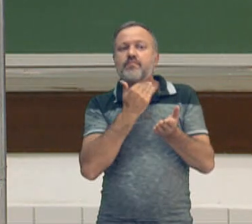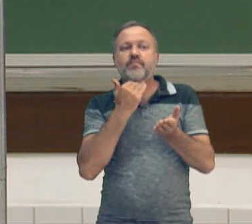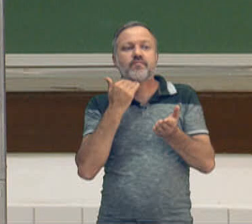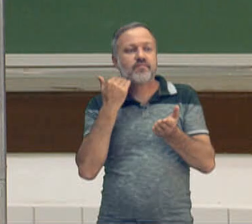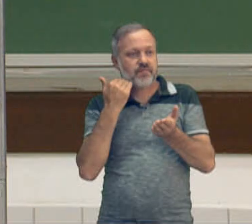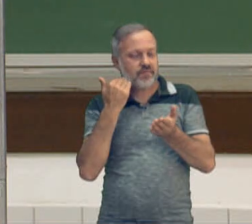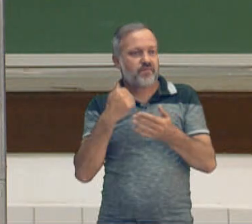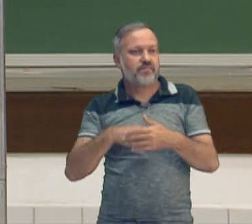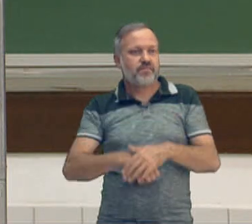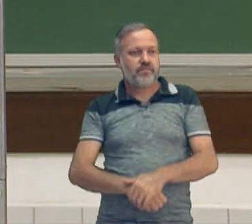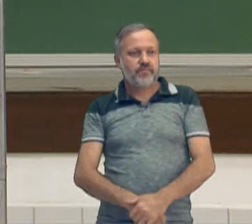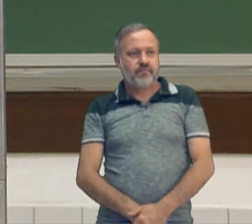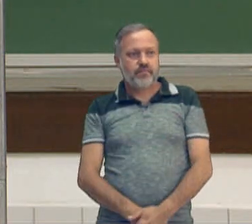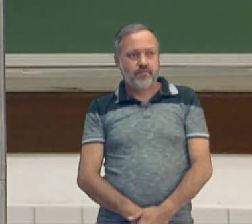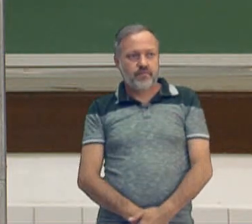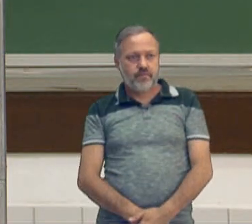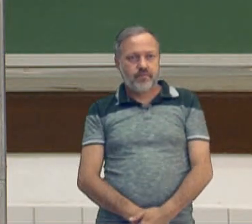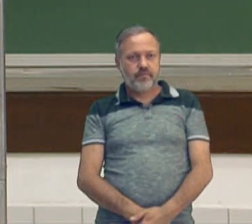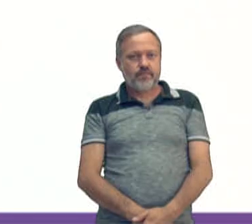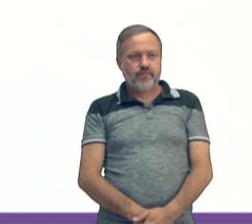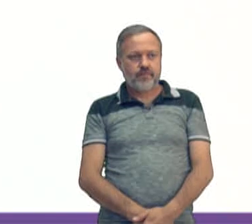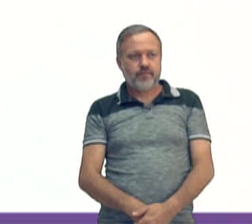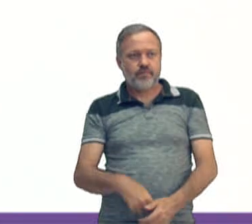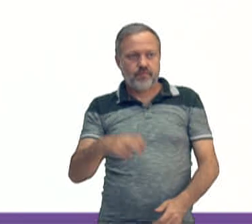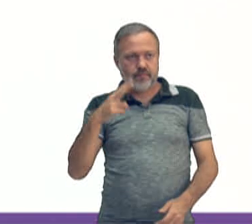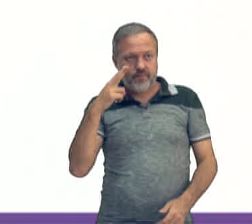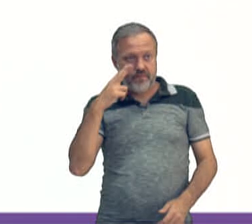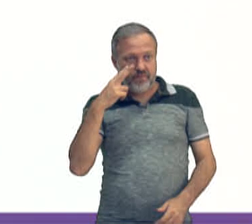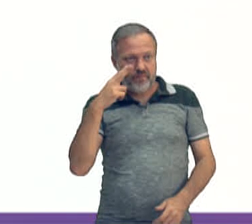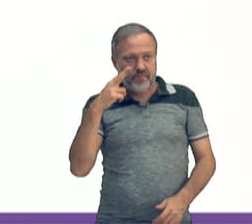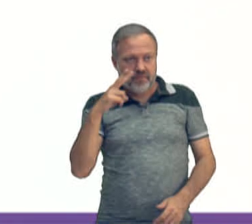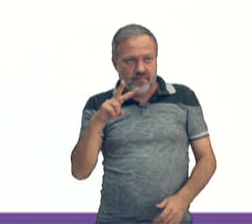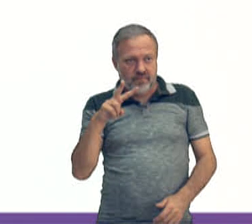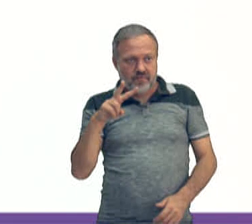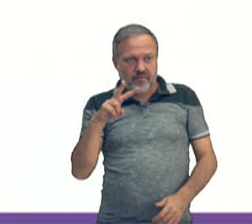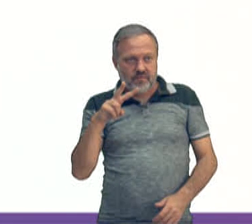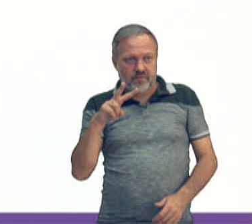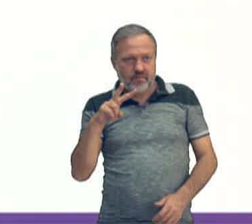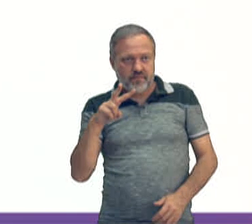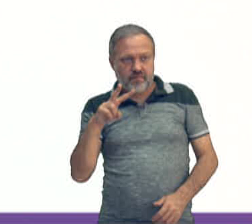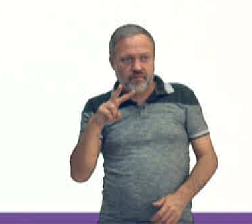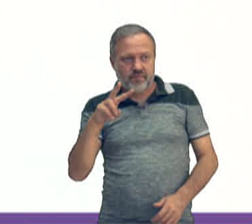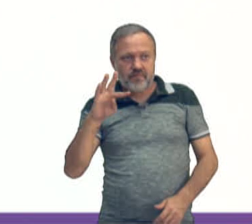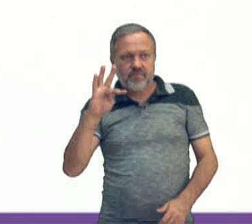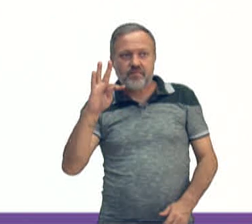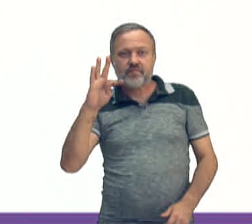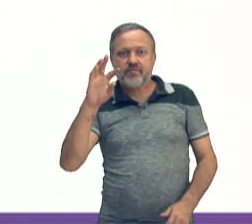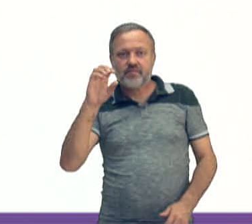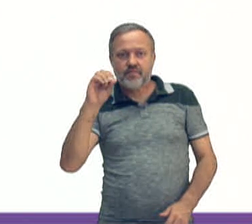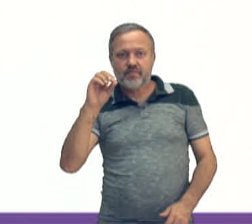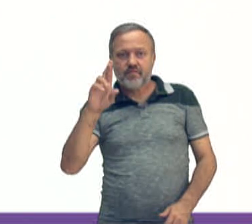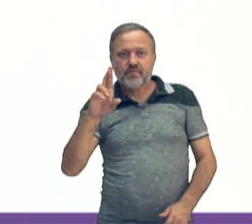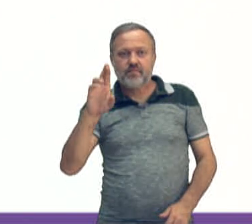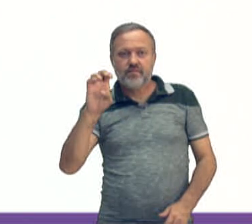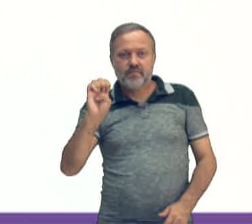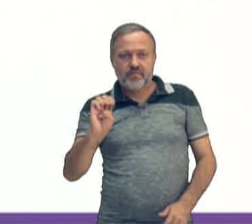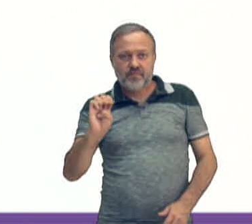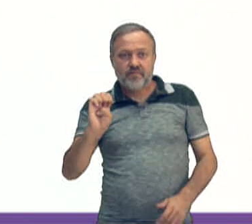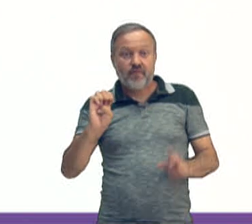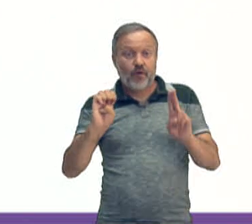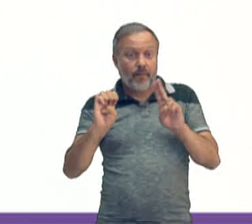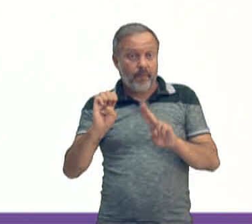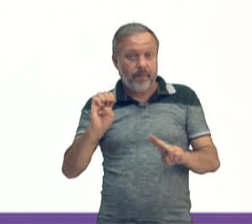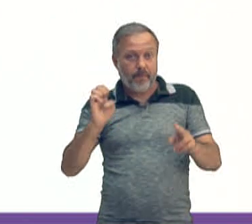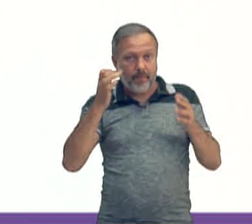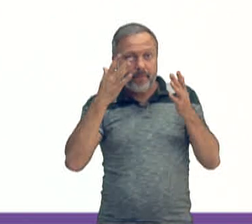simbolicamente. Temos aqui uma imagem belíssima do toré no Xingu. Então, além da pintura corporal,